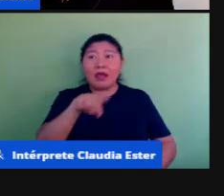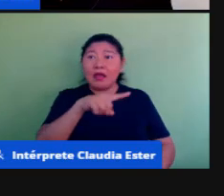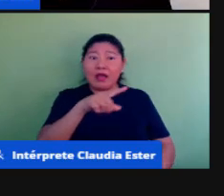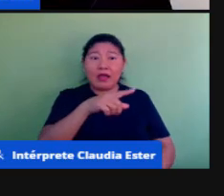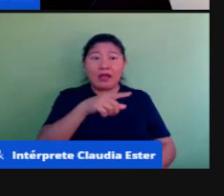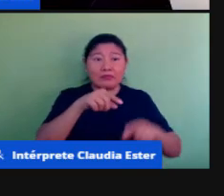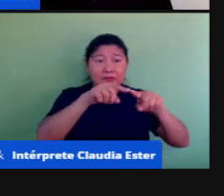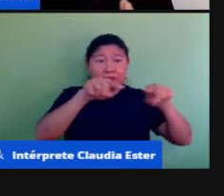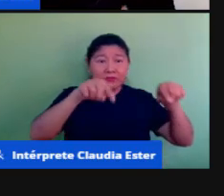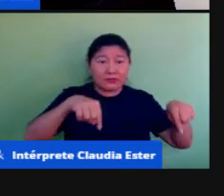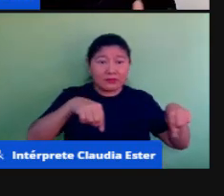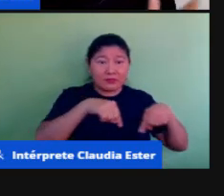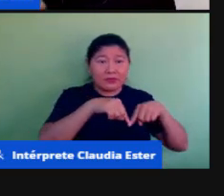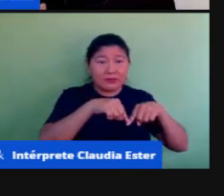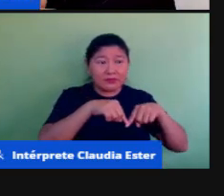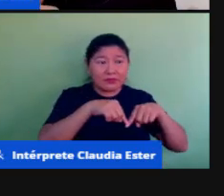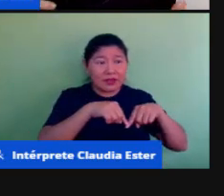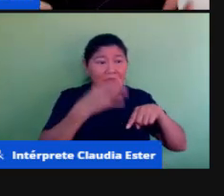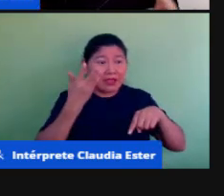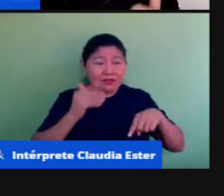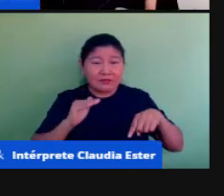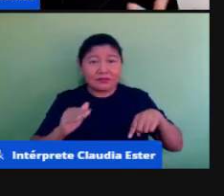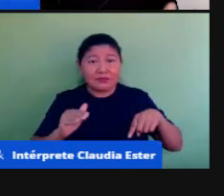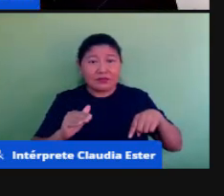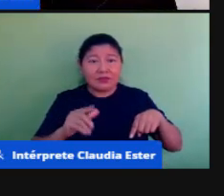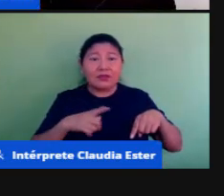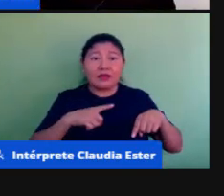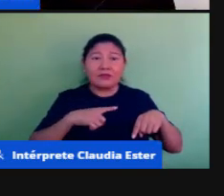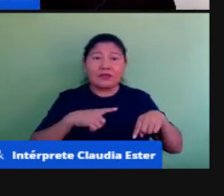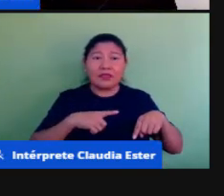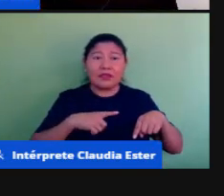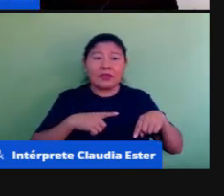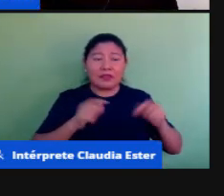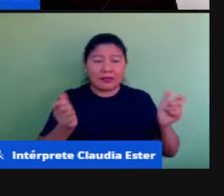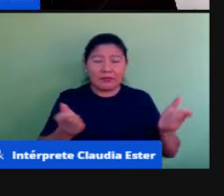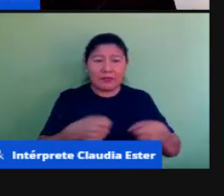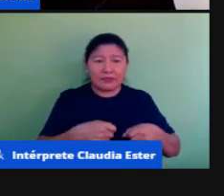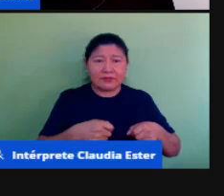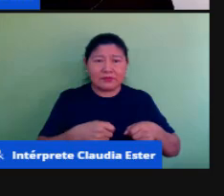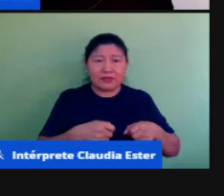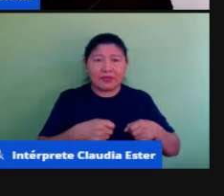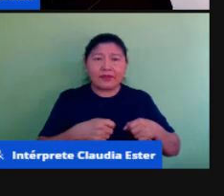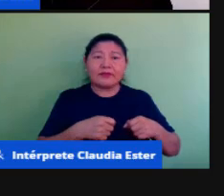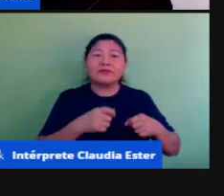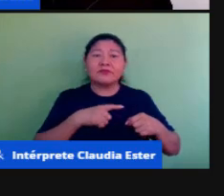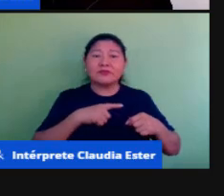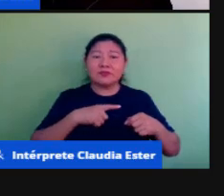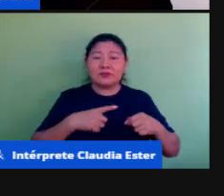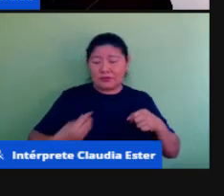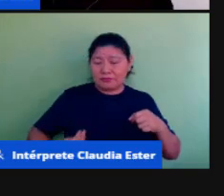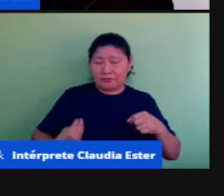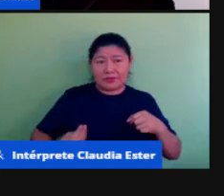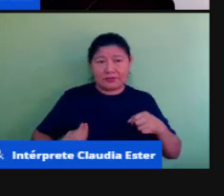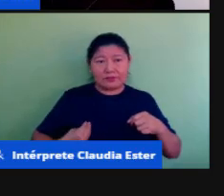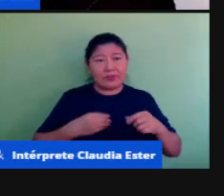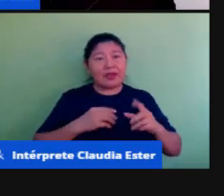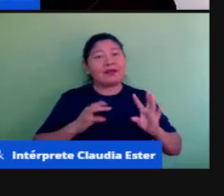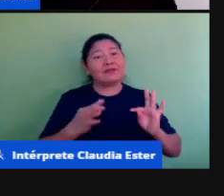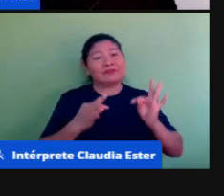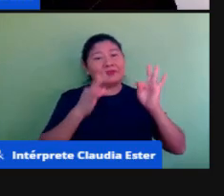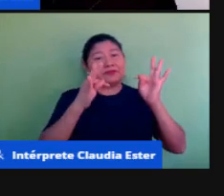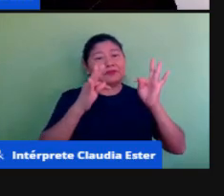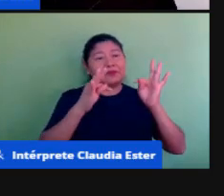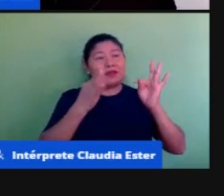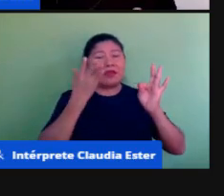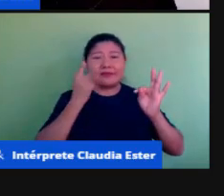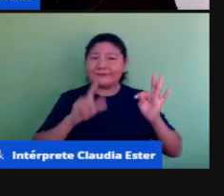quantidade boa que tem condições de trabalhar com a participação tecnológica. Aqueles que